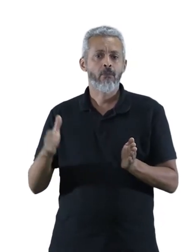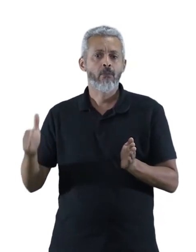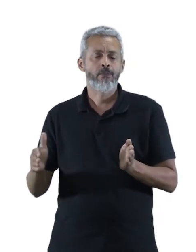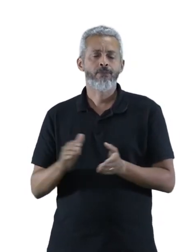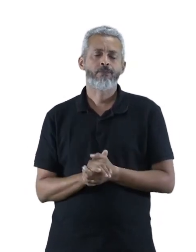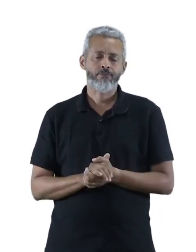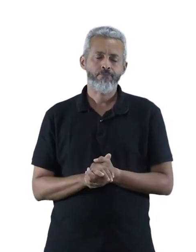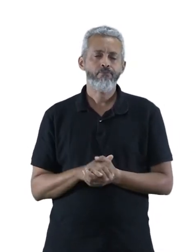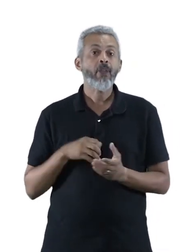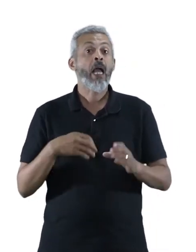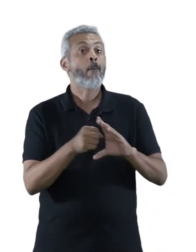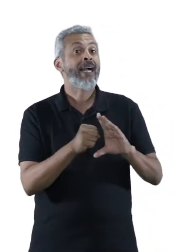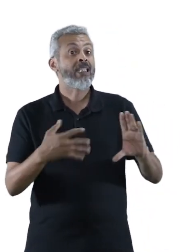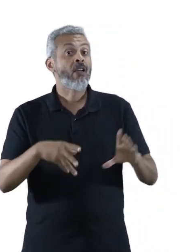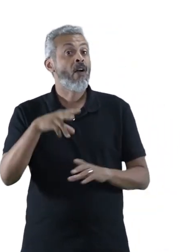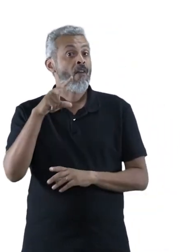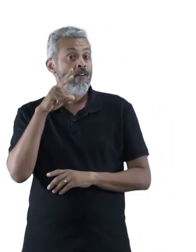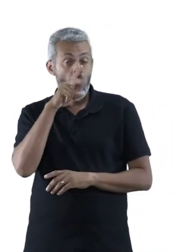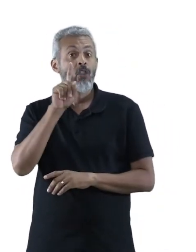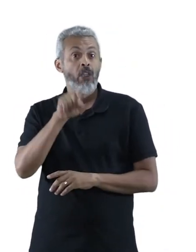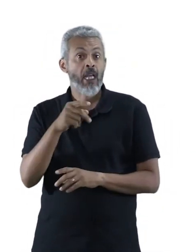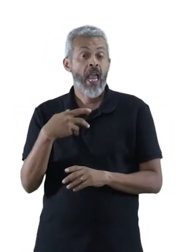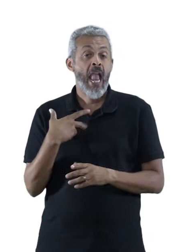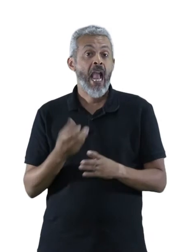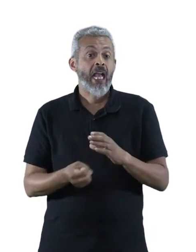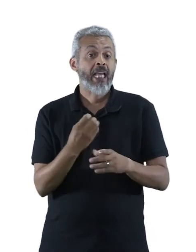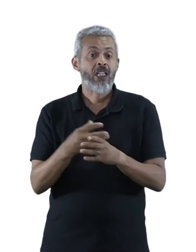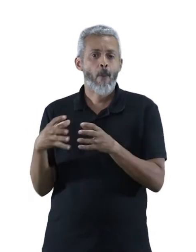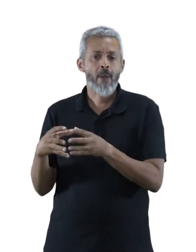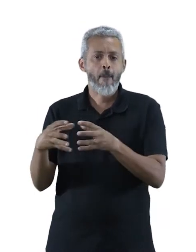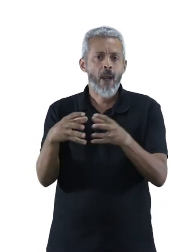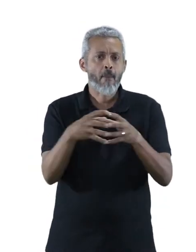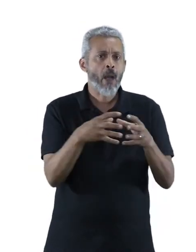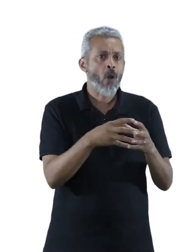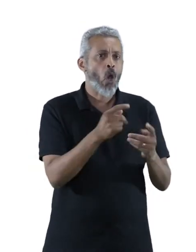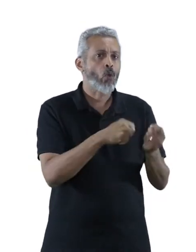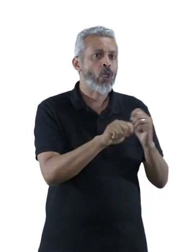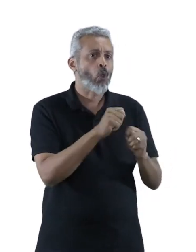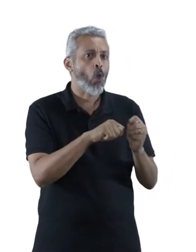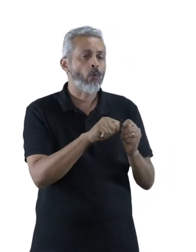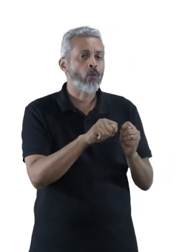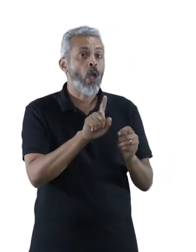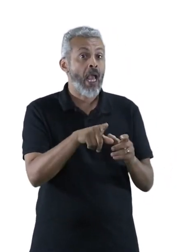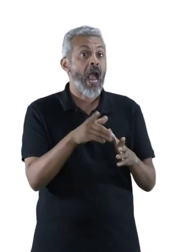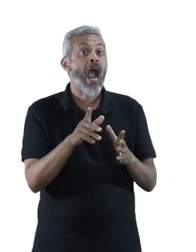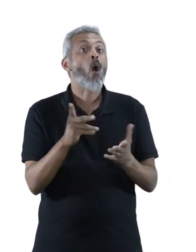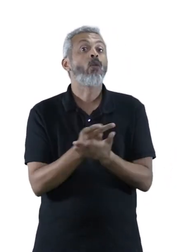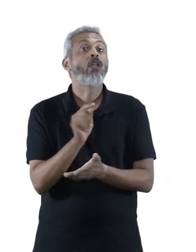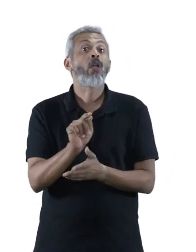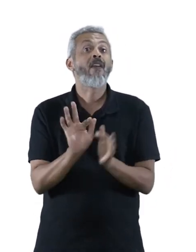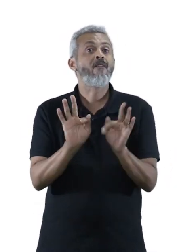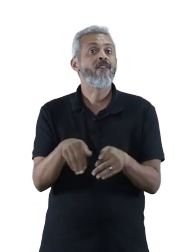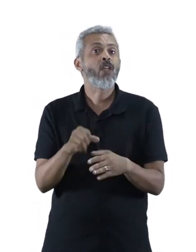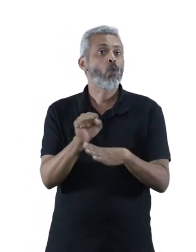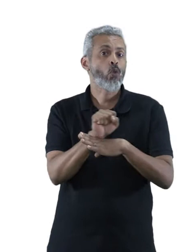Uma característica fortíssima da globalização é a formação de blocos econômicos. Na verdade, isso acontece com o fim do socialismo. O